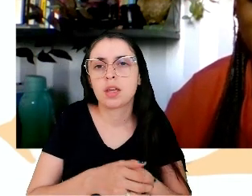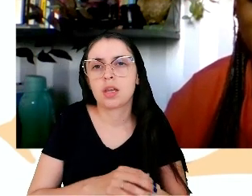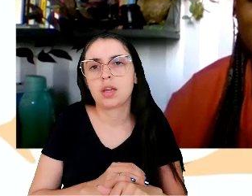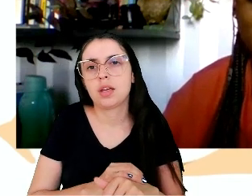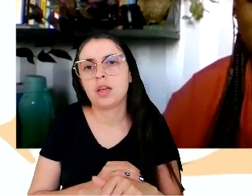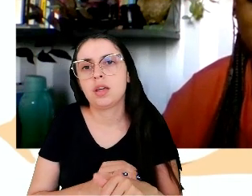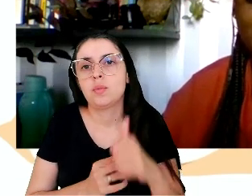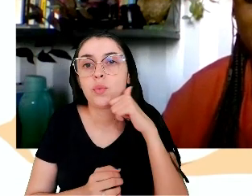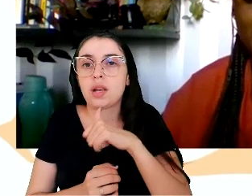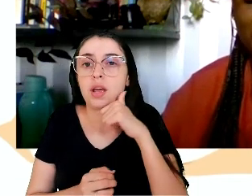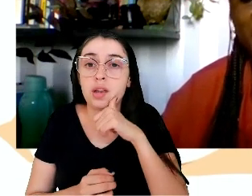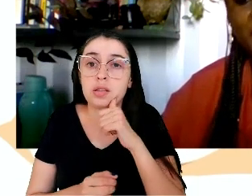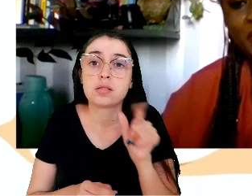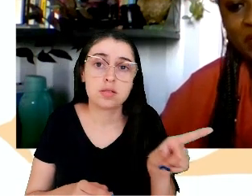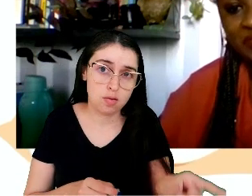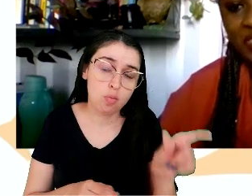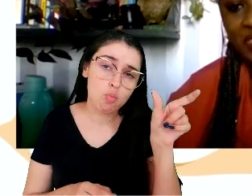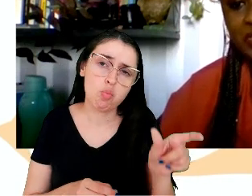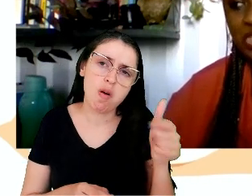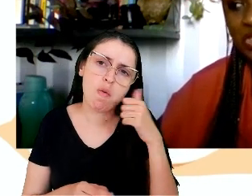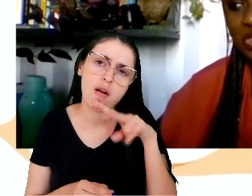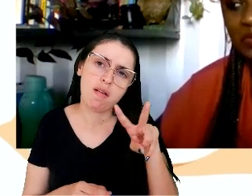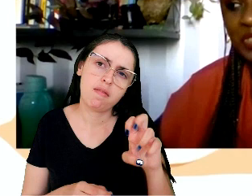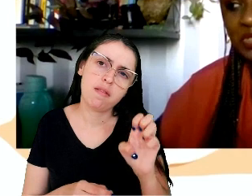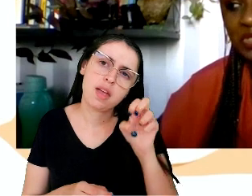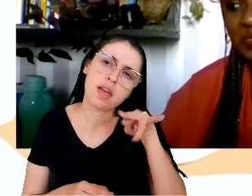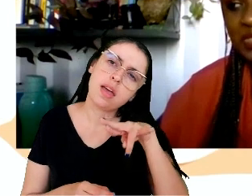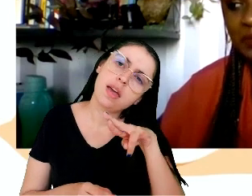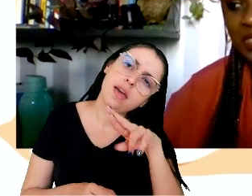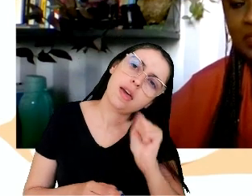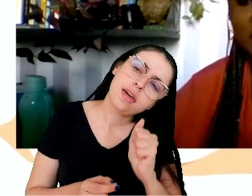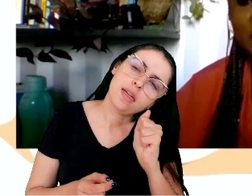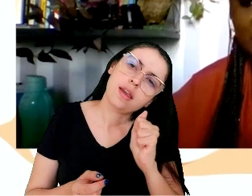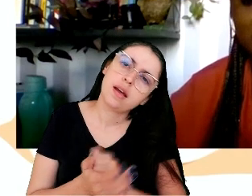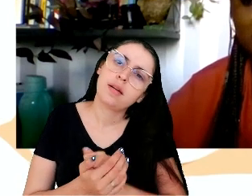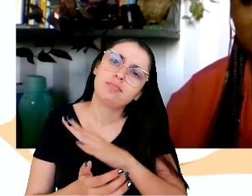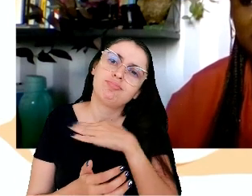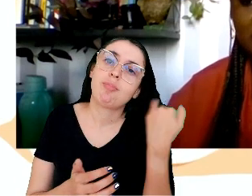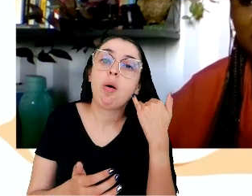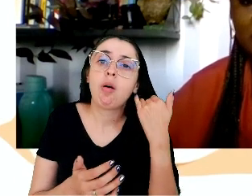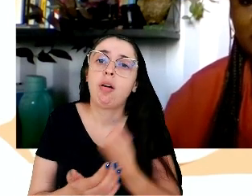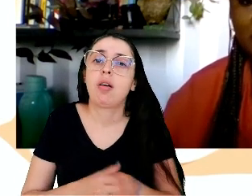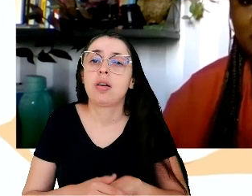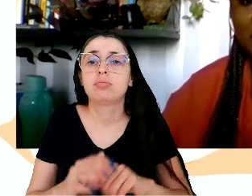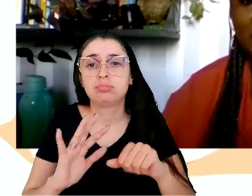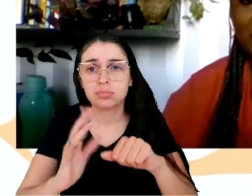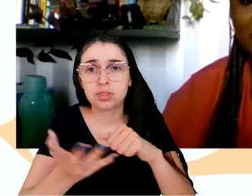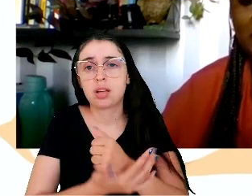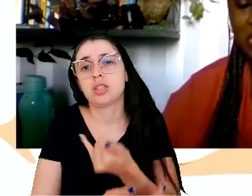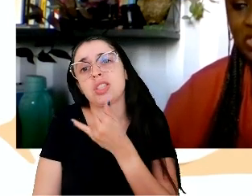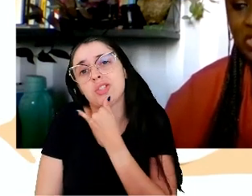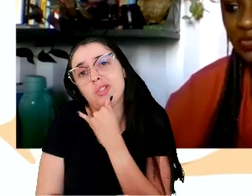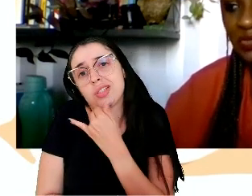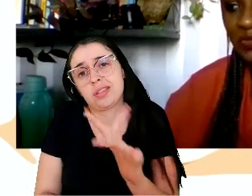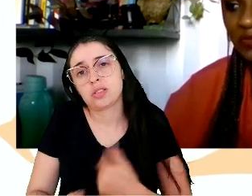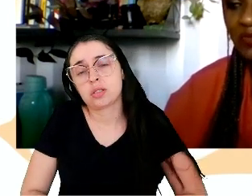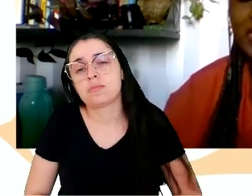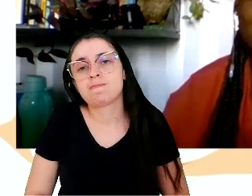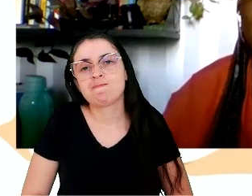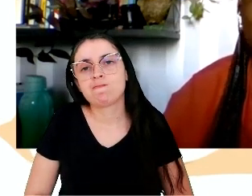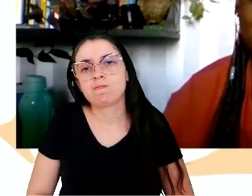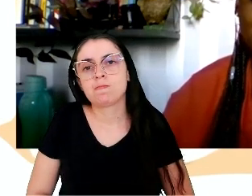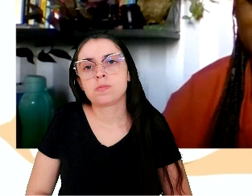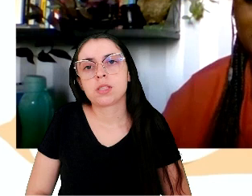Vera acabem perdendo a vida durante esse momento de pandemia tão triste e